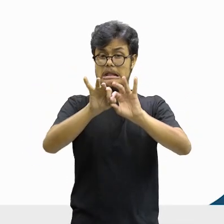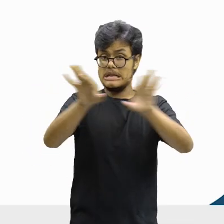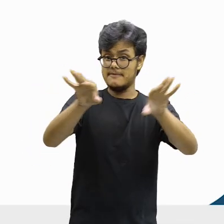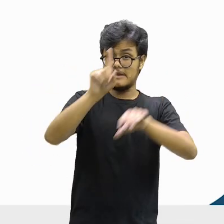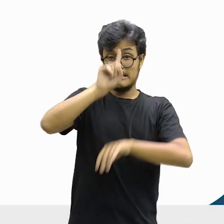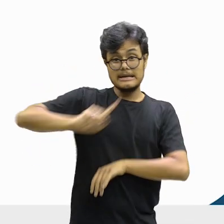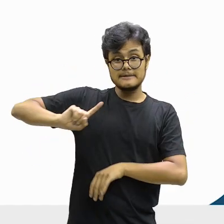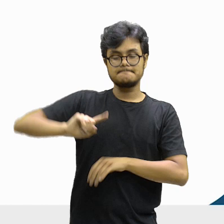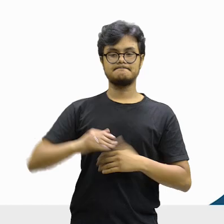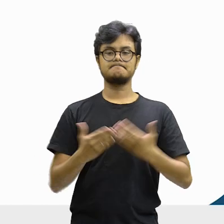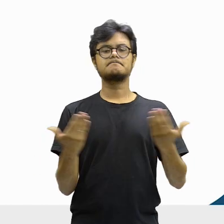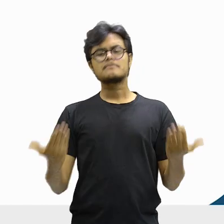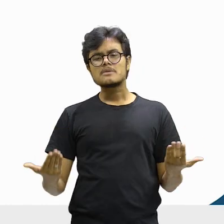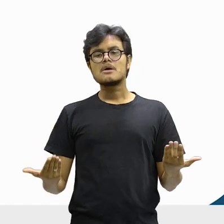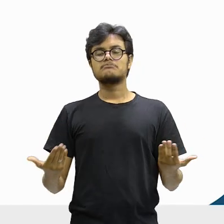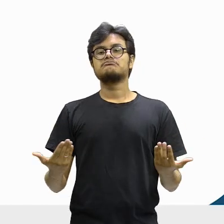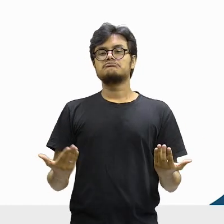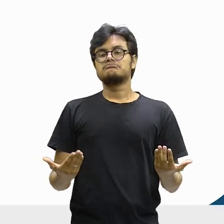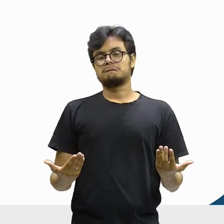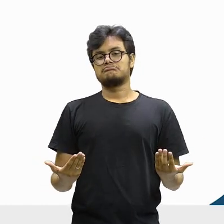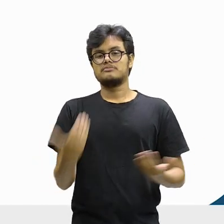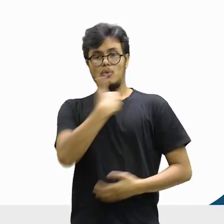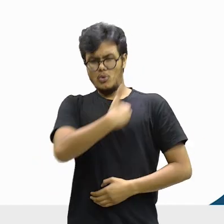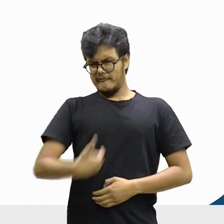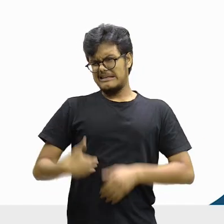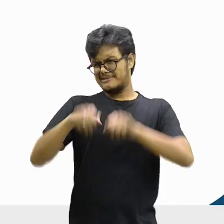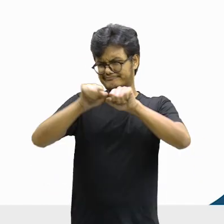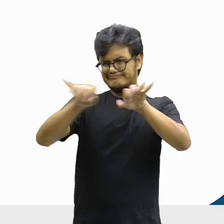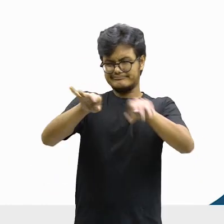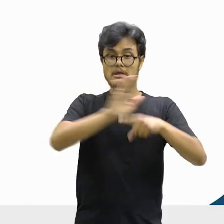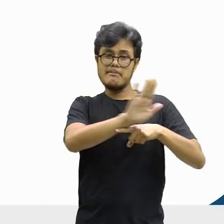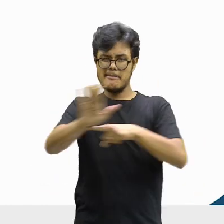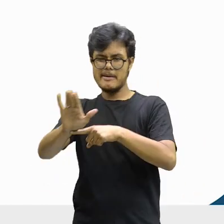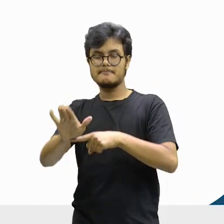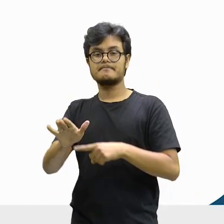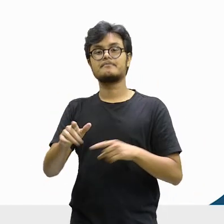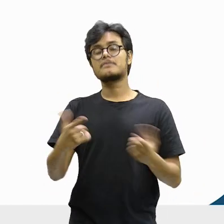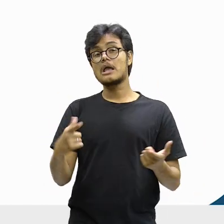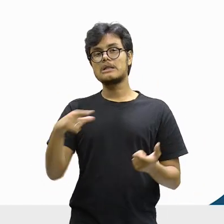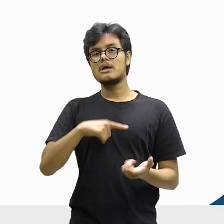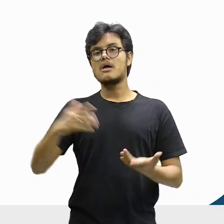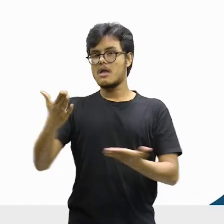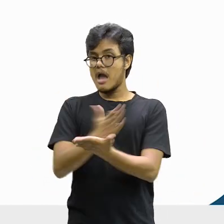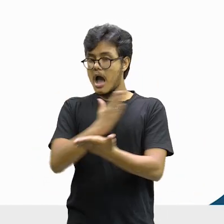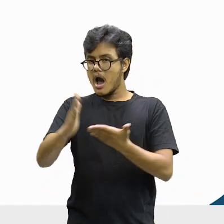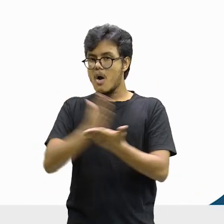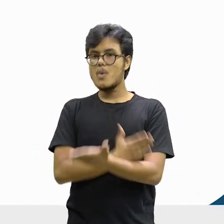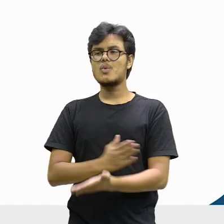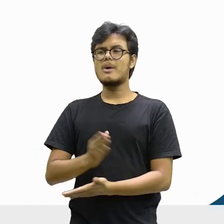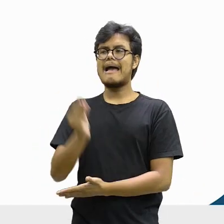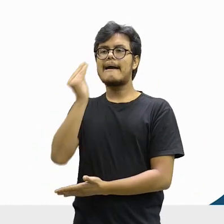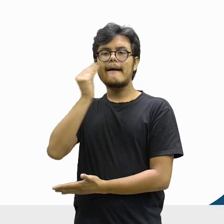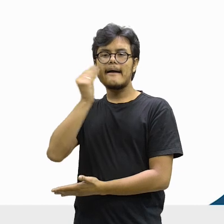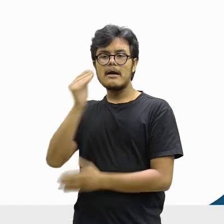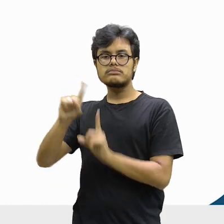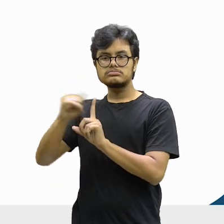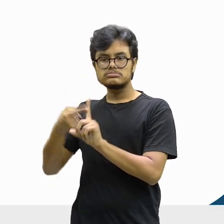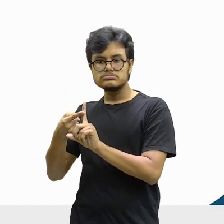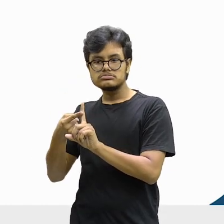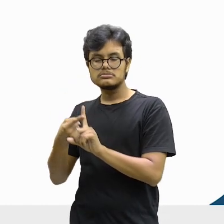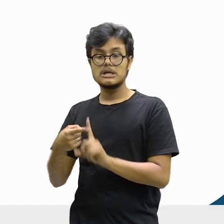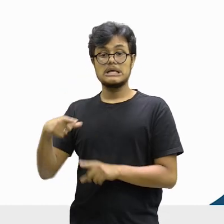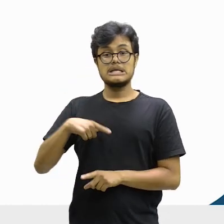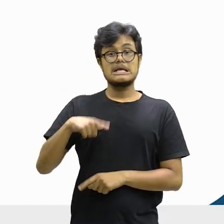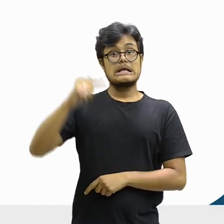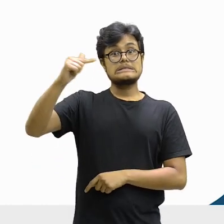A oferta de métodos contraceptivos e testes rápidos de gravidez aumentou em